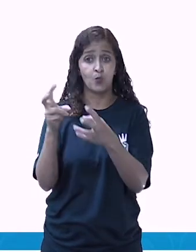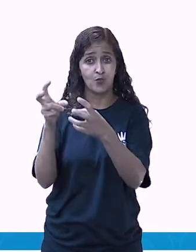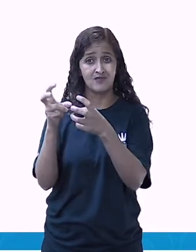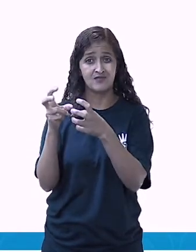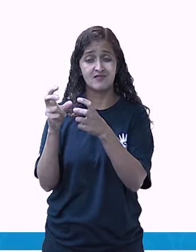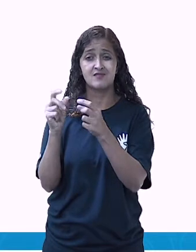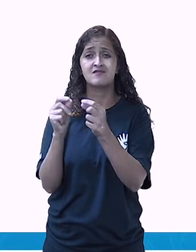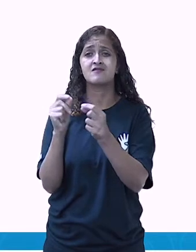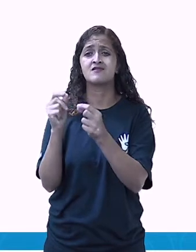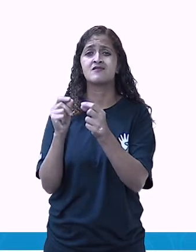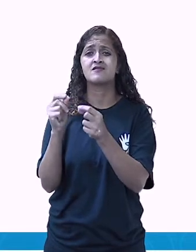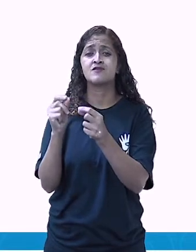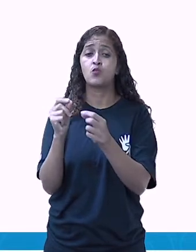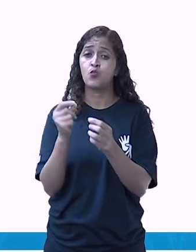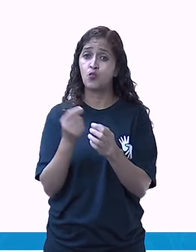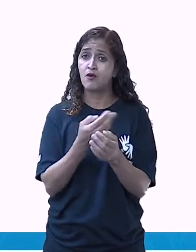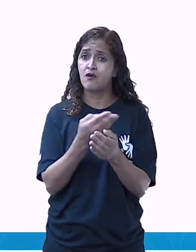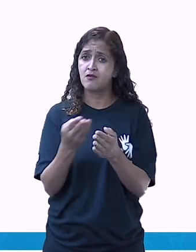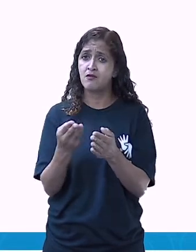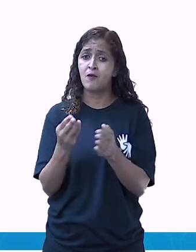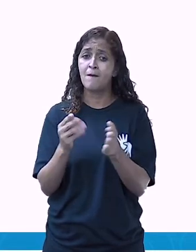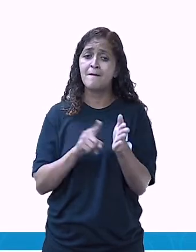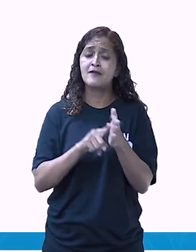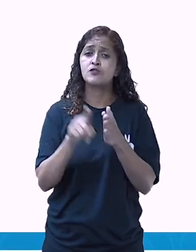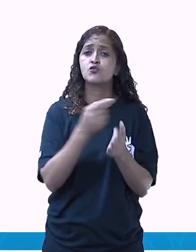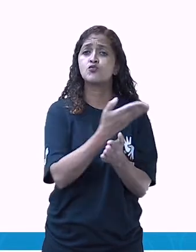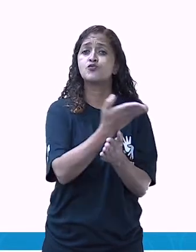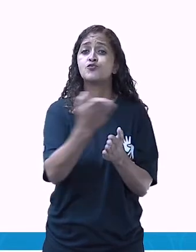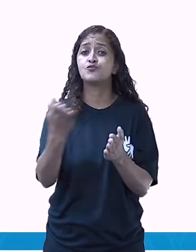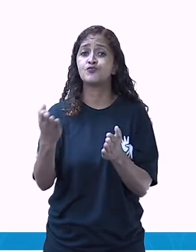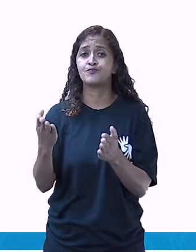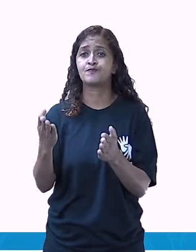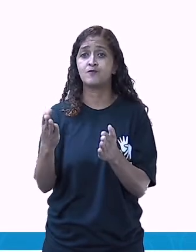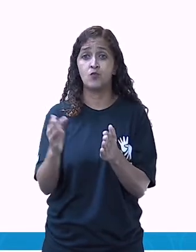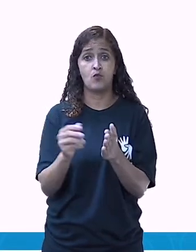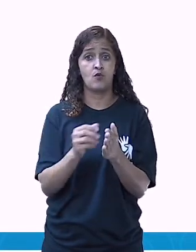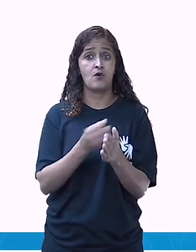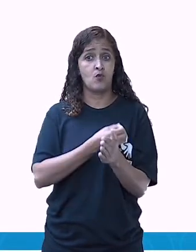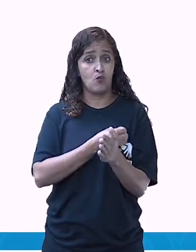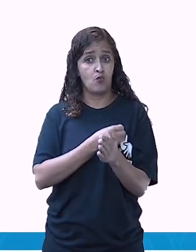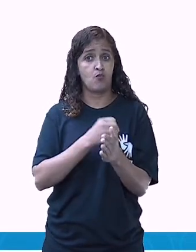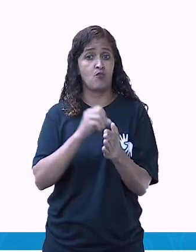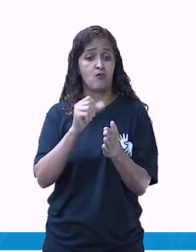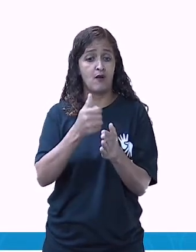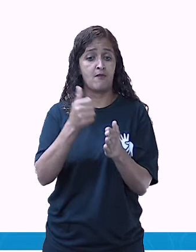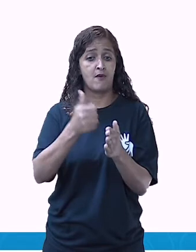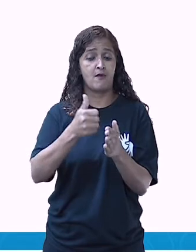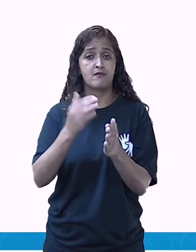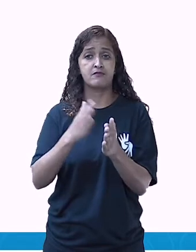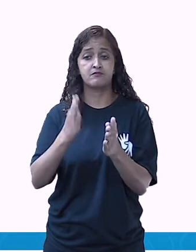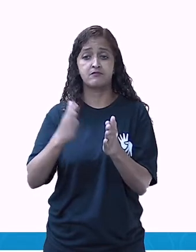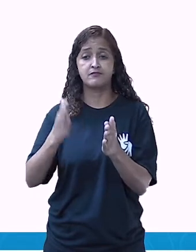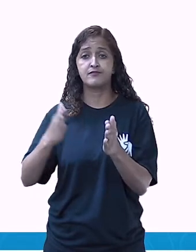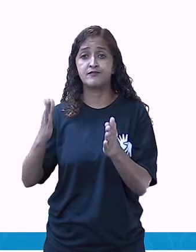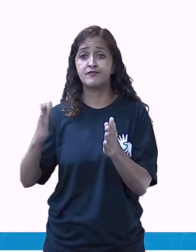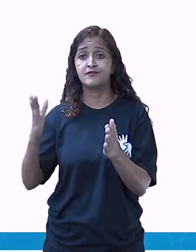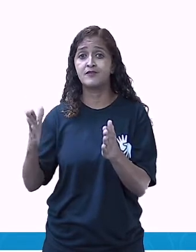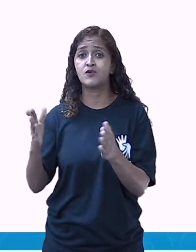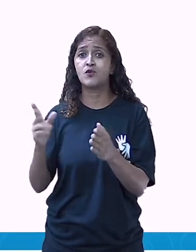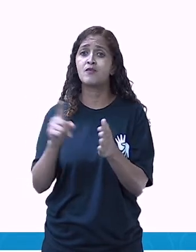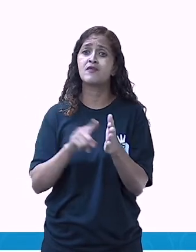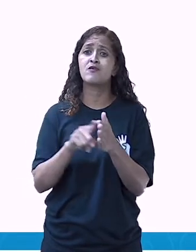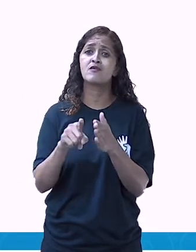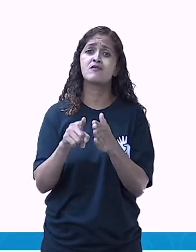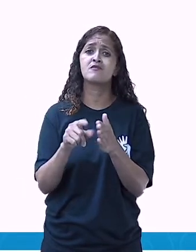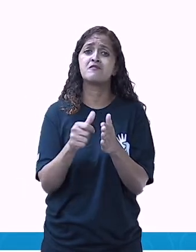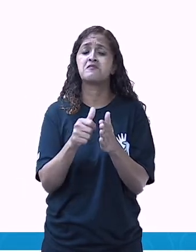Observe que quando eu pergunto para você, eu estou indo de um por um. Porque quando você vê tanto de número misturado assim, você fala assim,